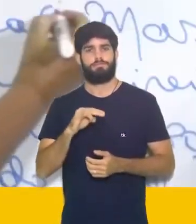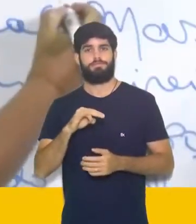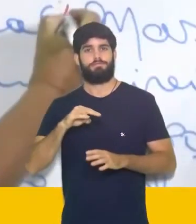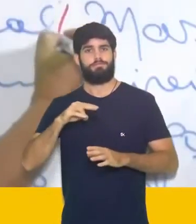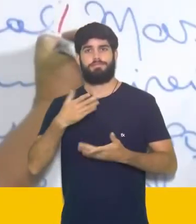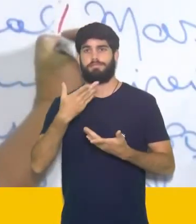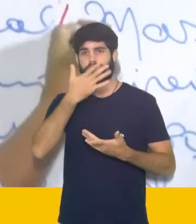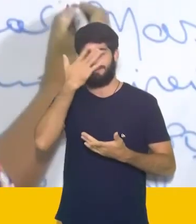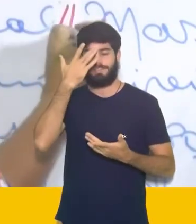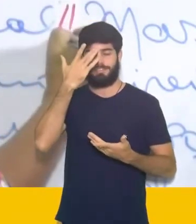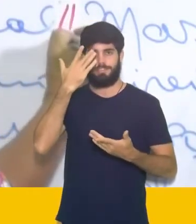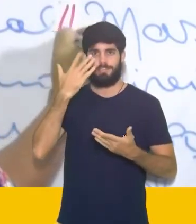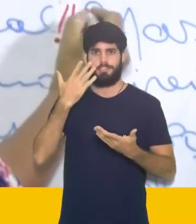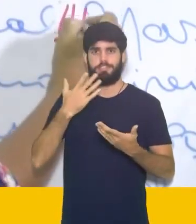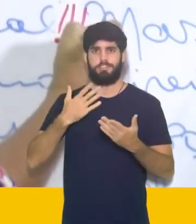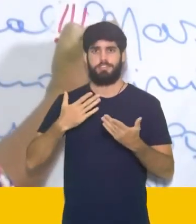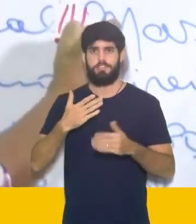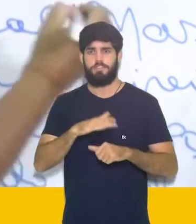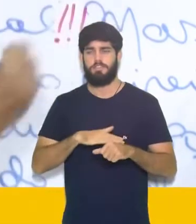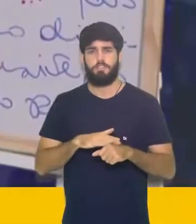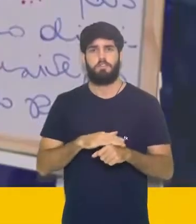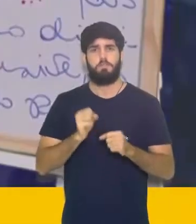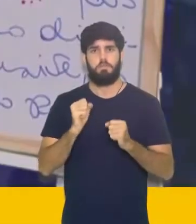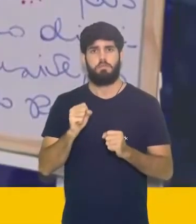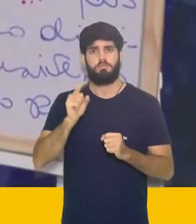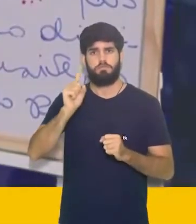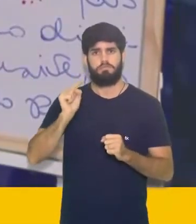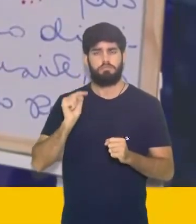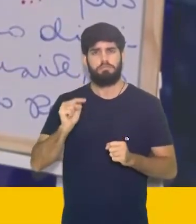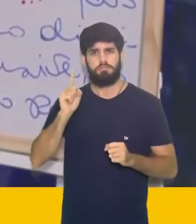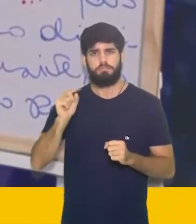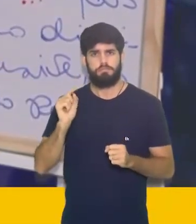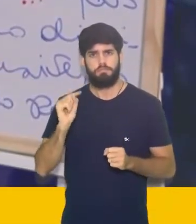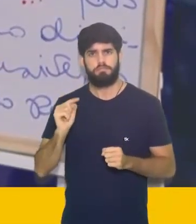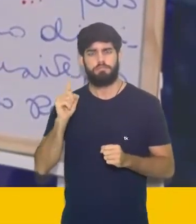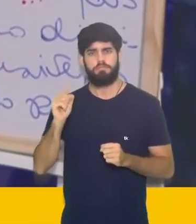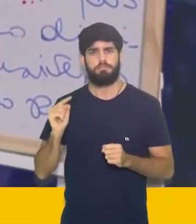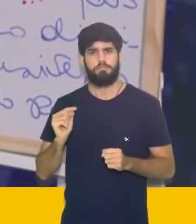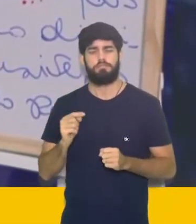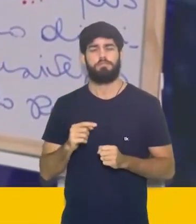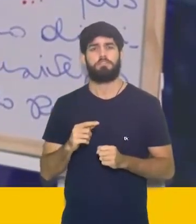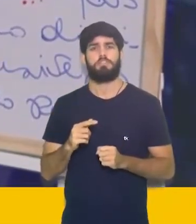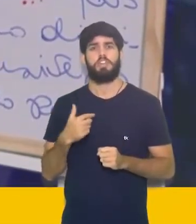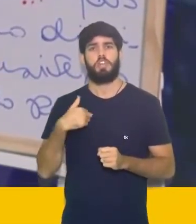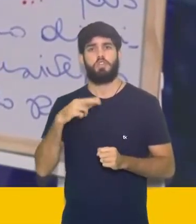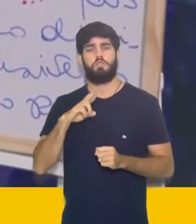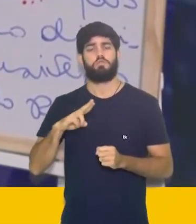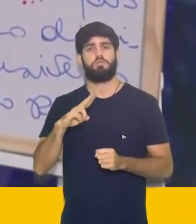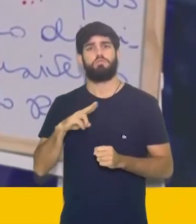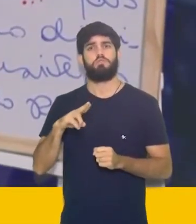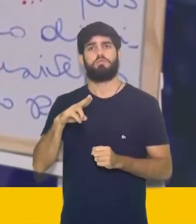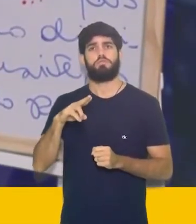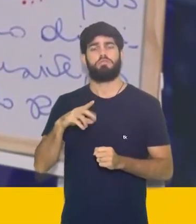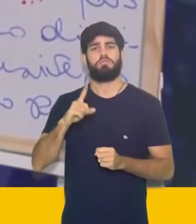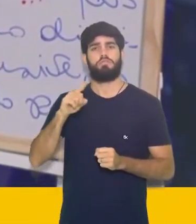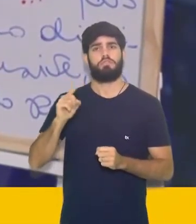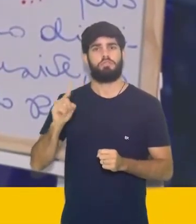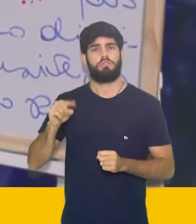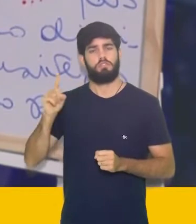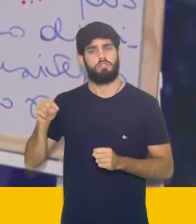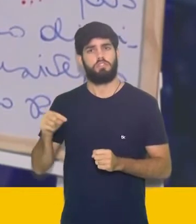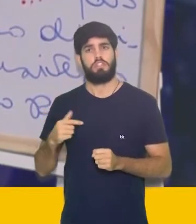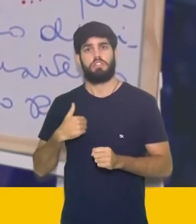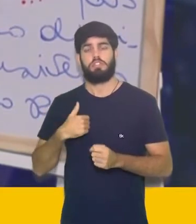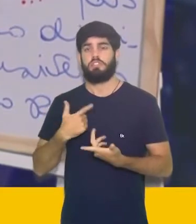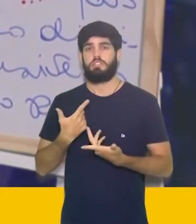Isso é ótimo. Posso botar três? Posso. Por quê? Porque quando eu uso três, eu estou mostrando a minha